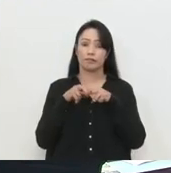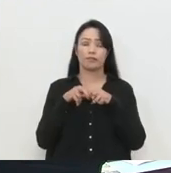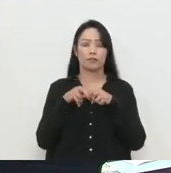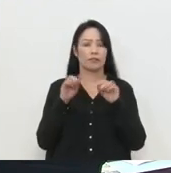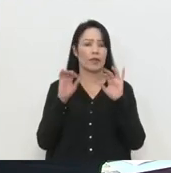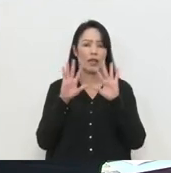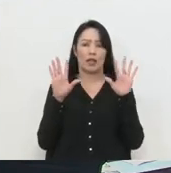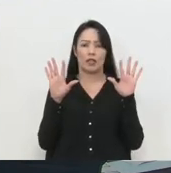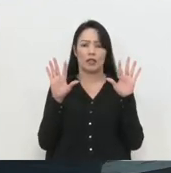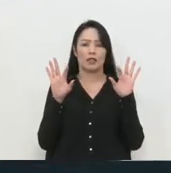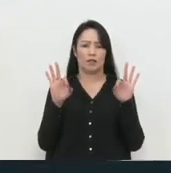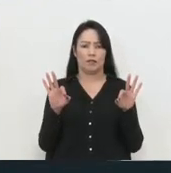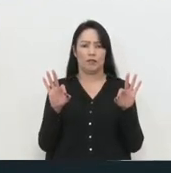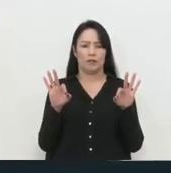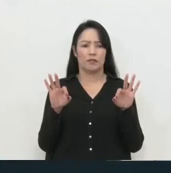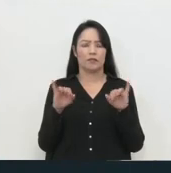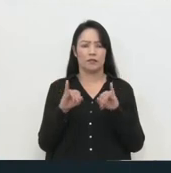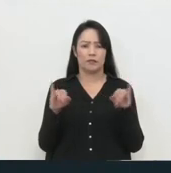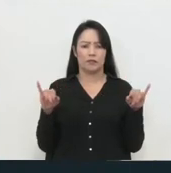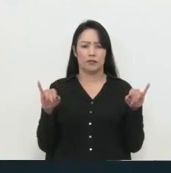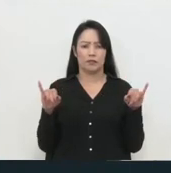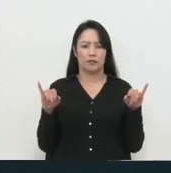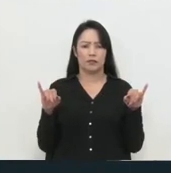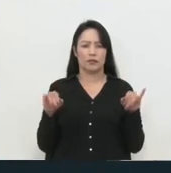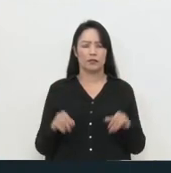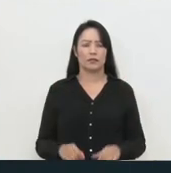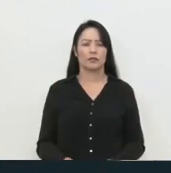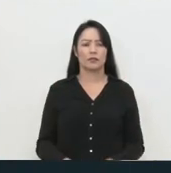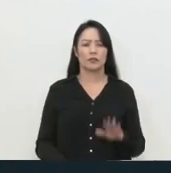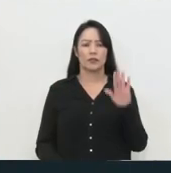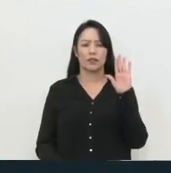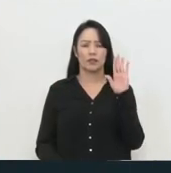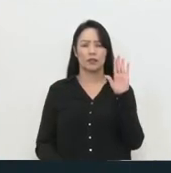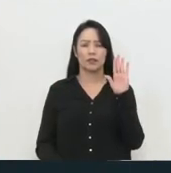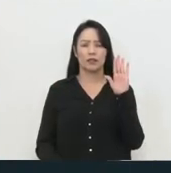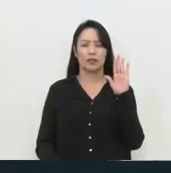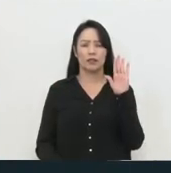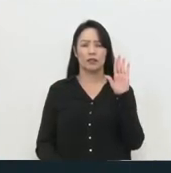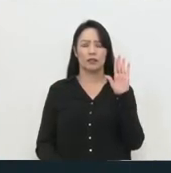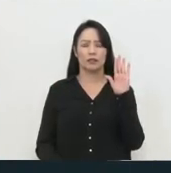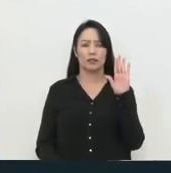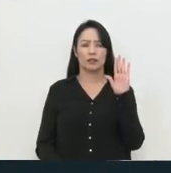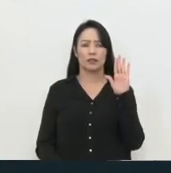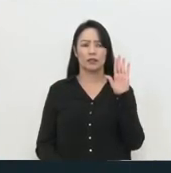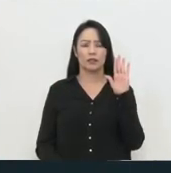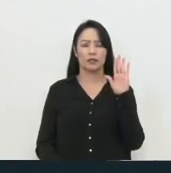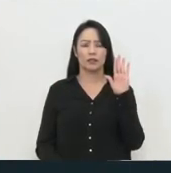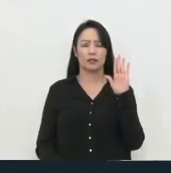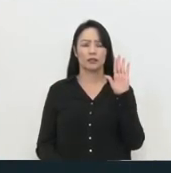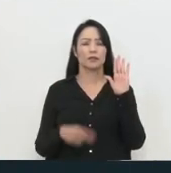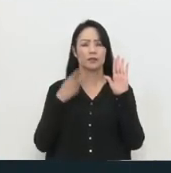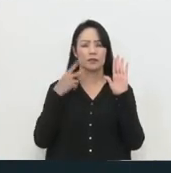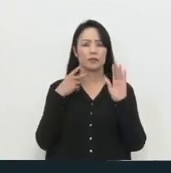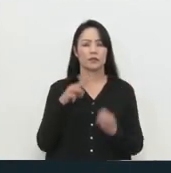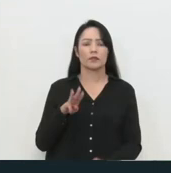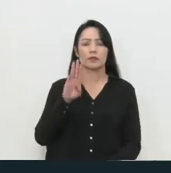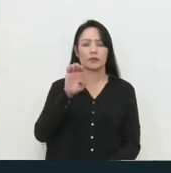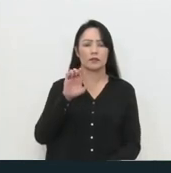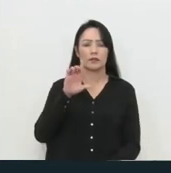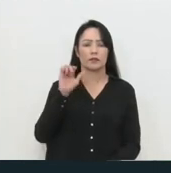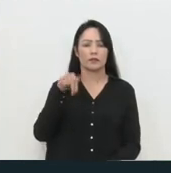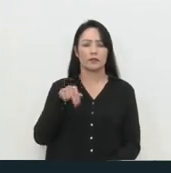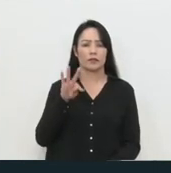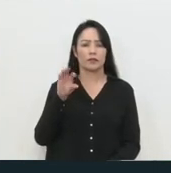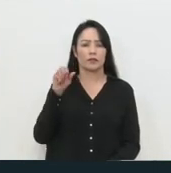justos registrado Vereador pela presidente pela ordem Vereador Wellington Bezerra